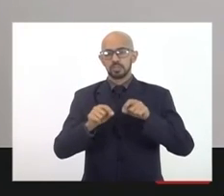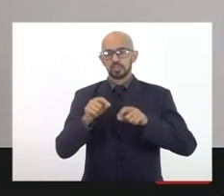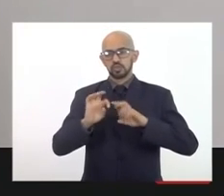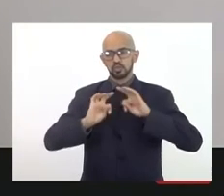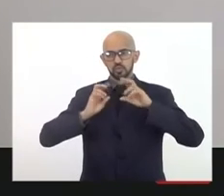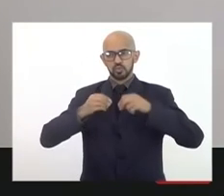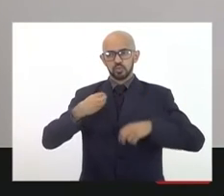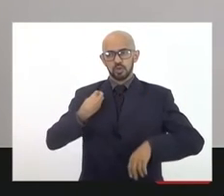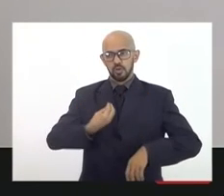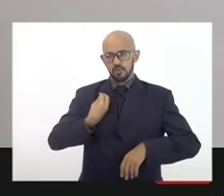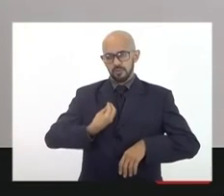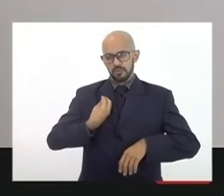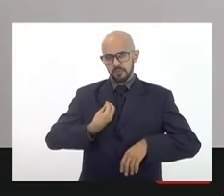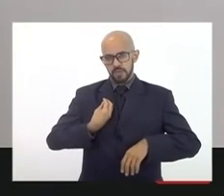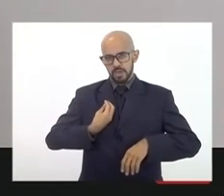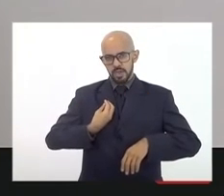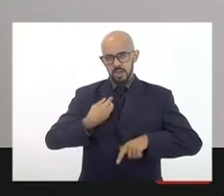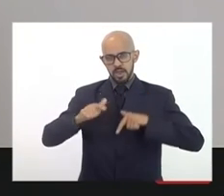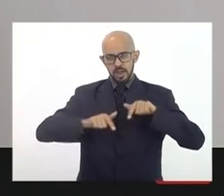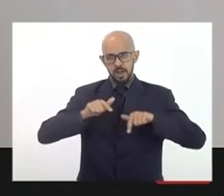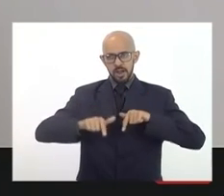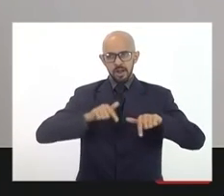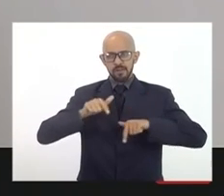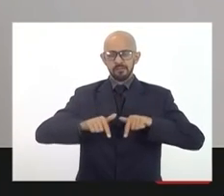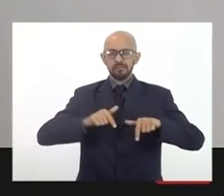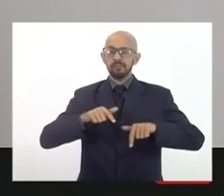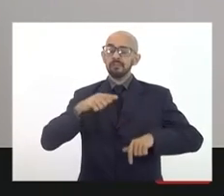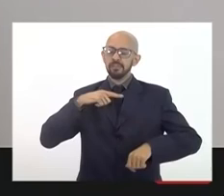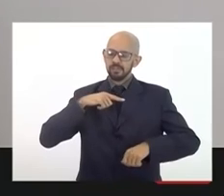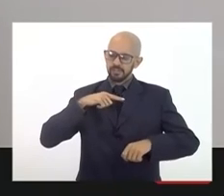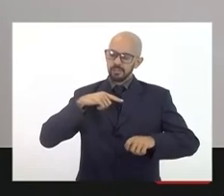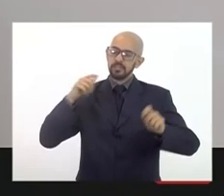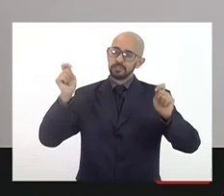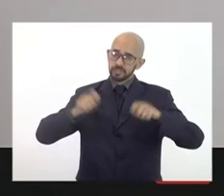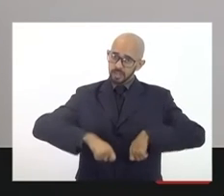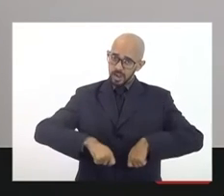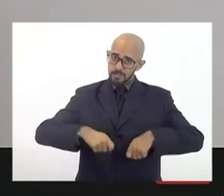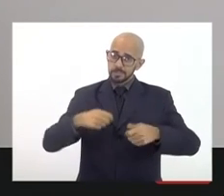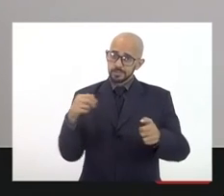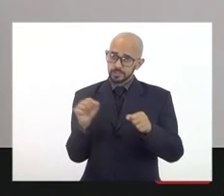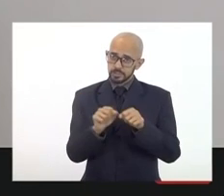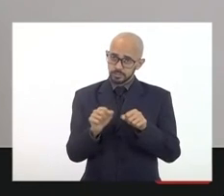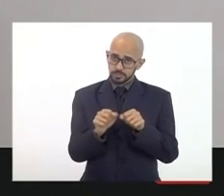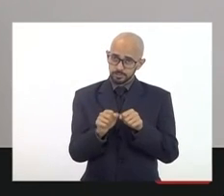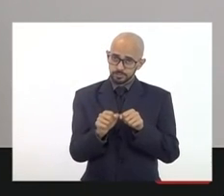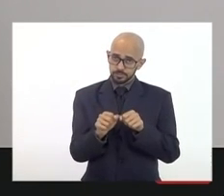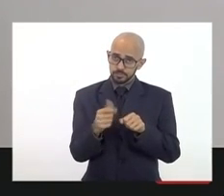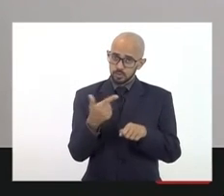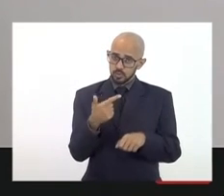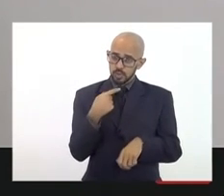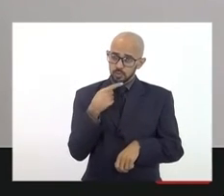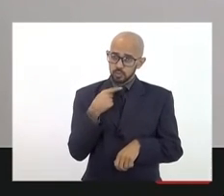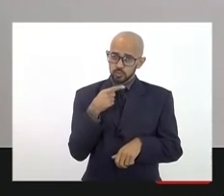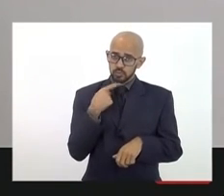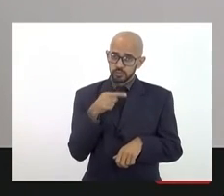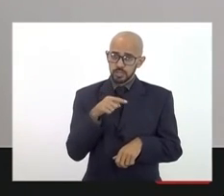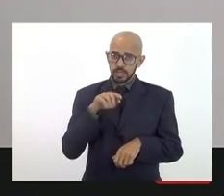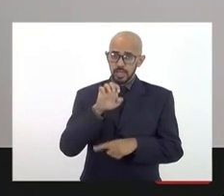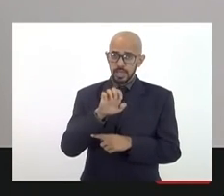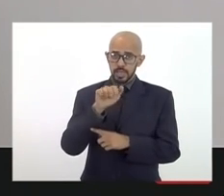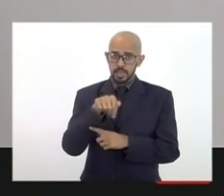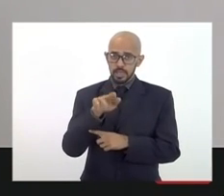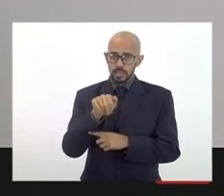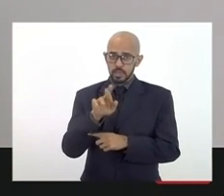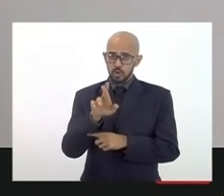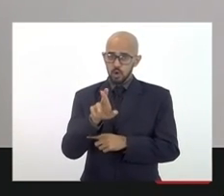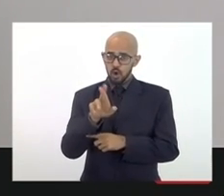vivenciei, pelo que trabalhei, que tem uma lógica muito grande para sair. Não tenho a mínima dúvida que a própria Equinor, que está assistindo, o